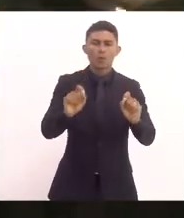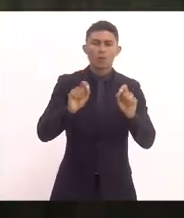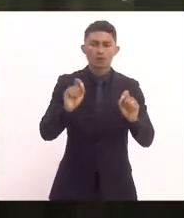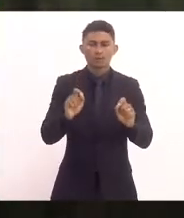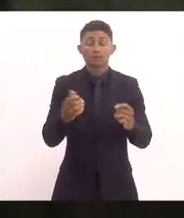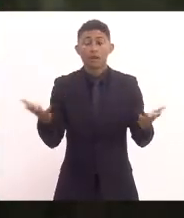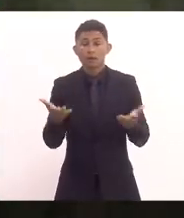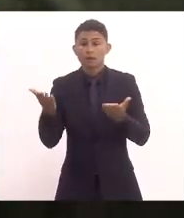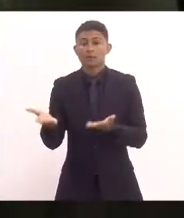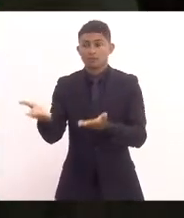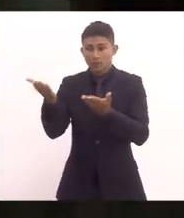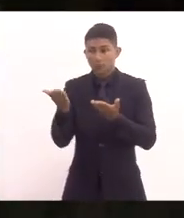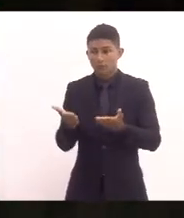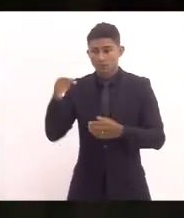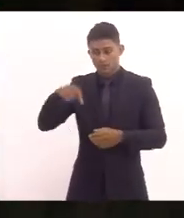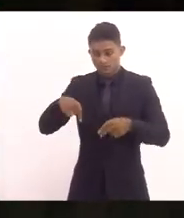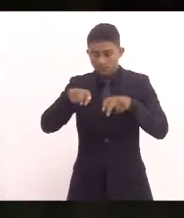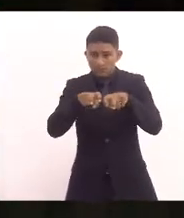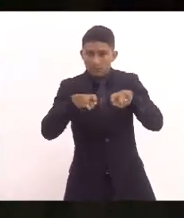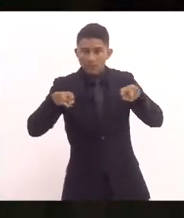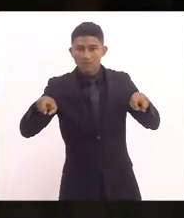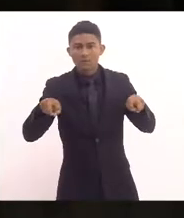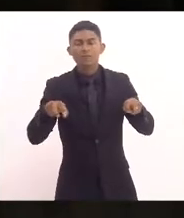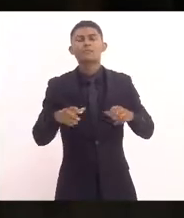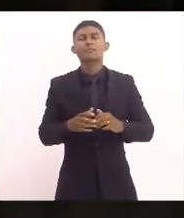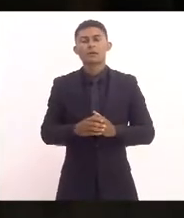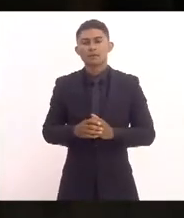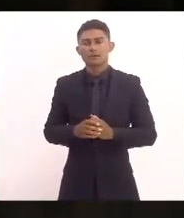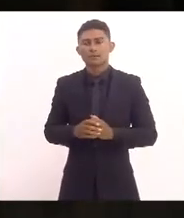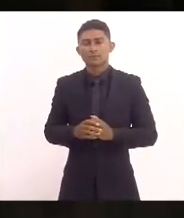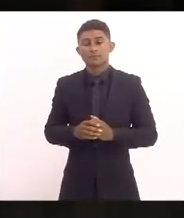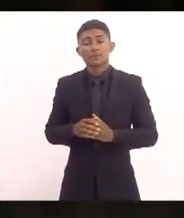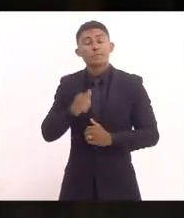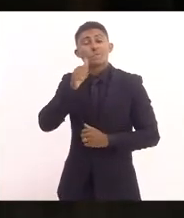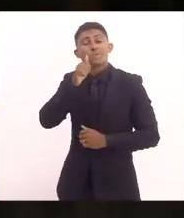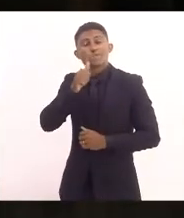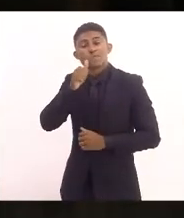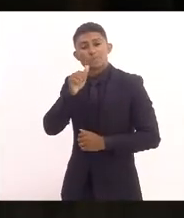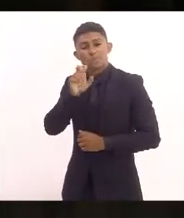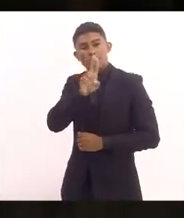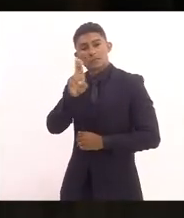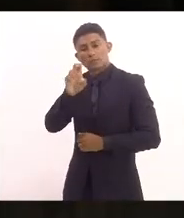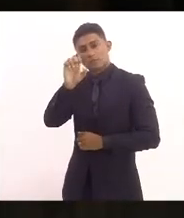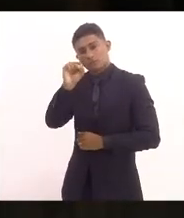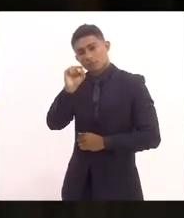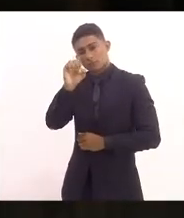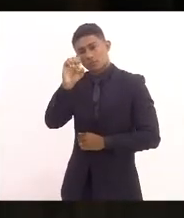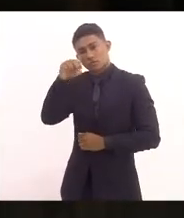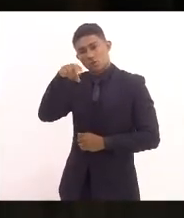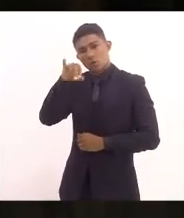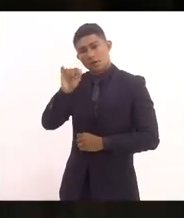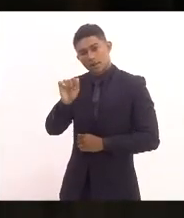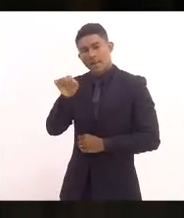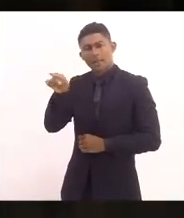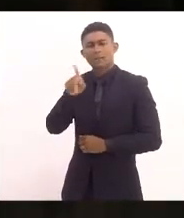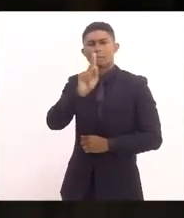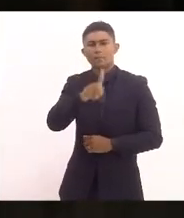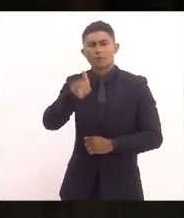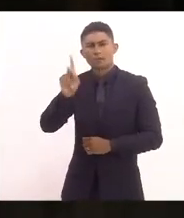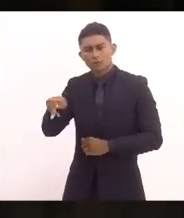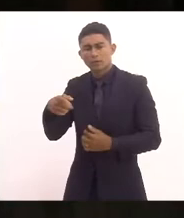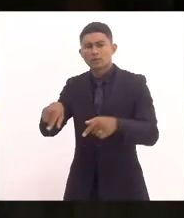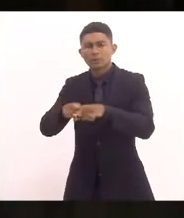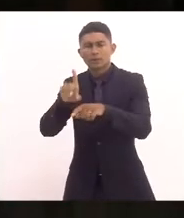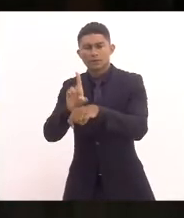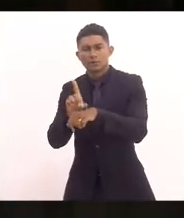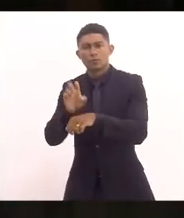Eu convido, então, para compor a mesa a senhora Sônia Scioli, professora,